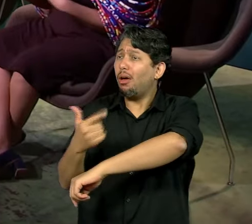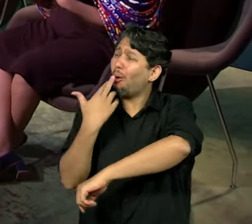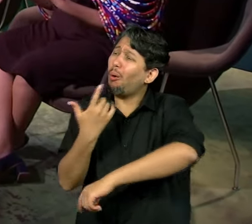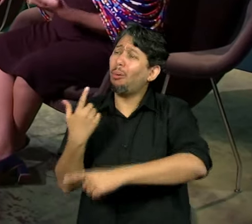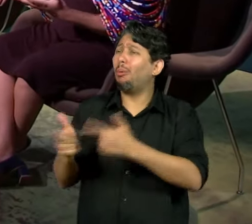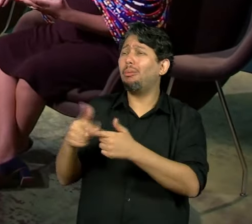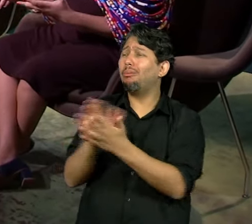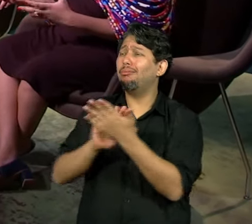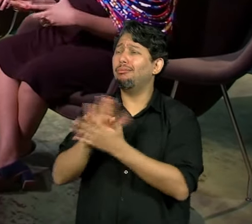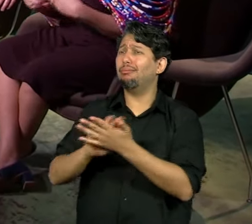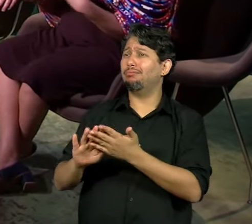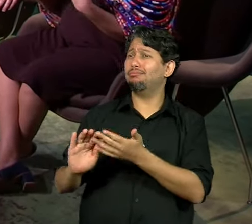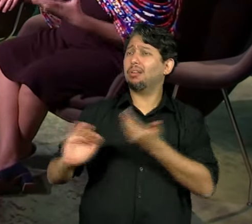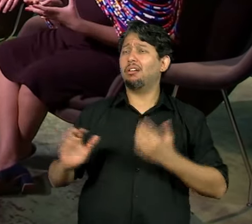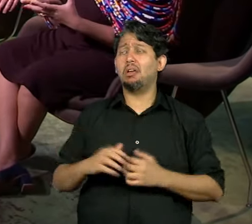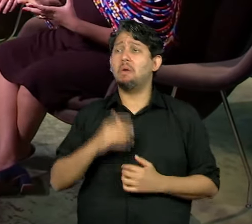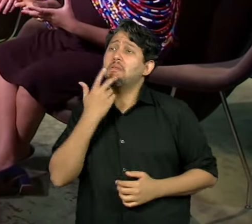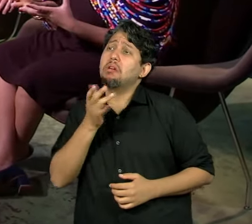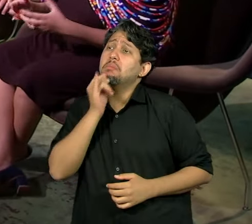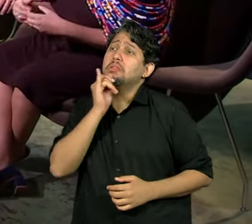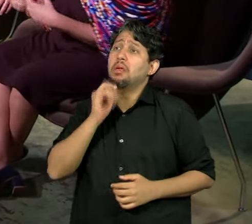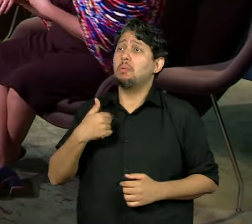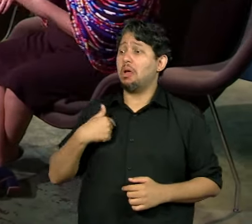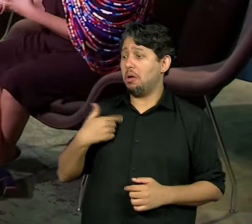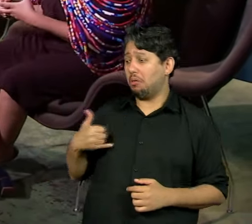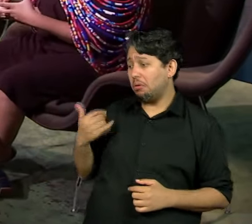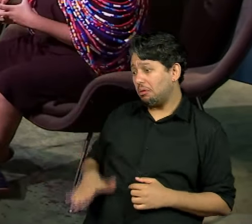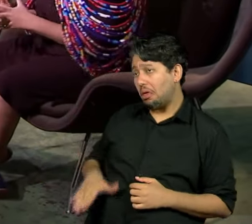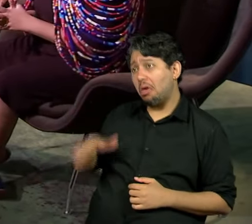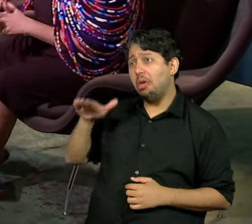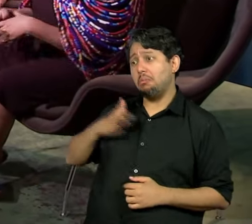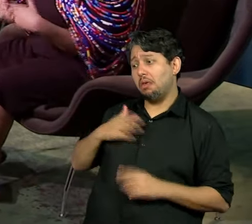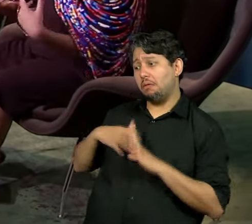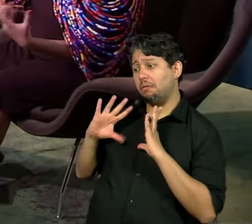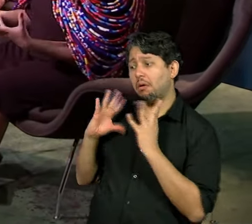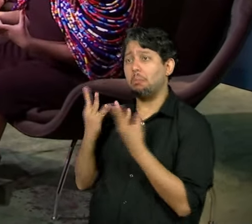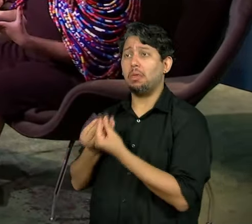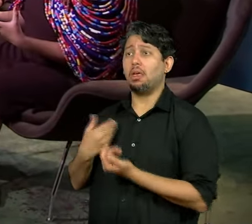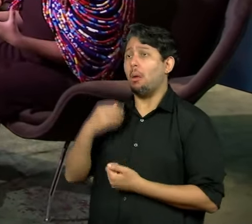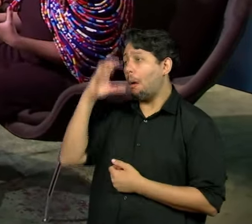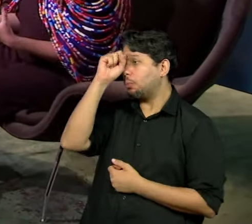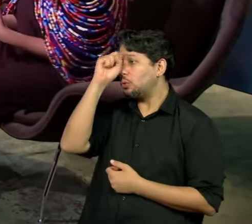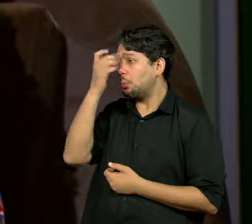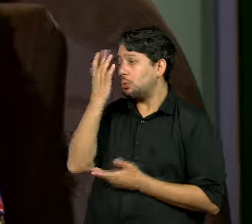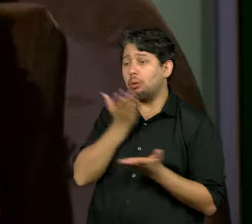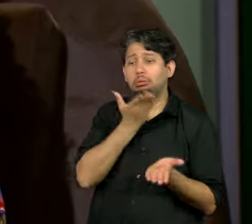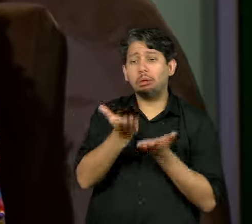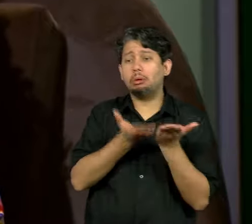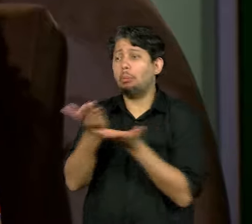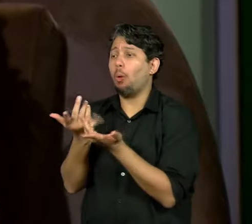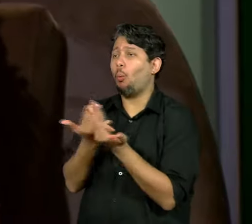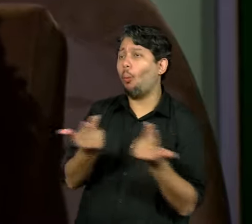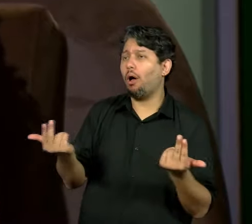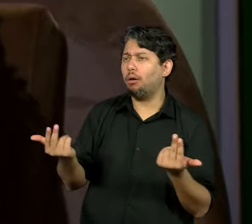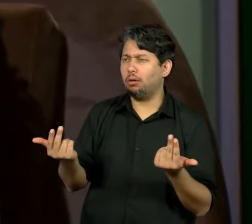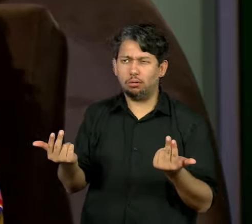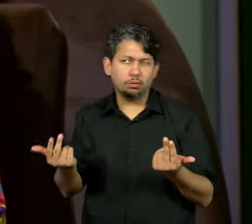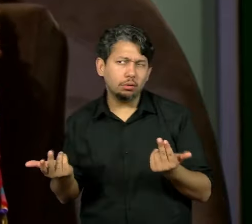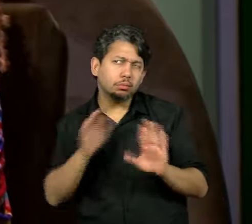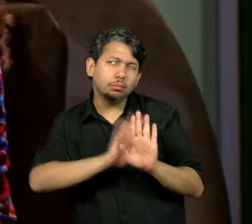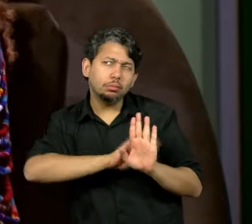Inclusive, a gente gosta de repetir, eu fui uma pessoa bem criada, venho de uma boa família, aprendi a tratar todo mundo igual. Mas será que é assim